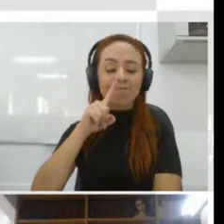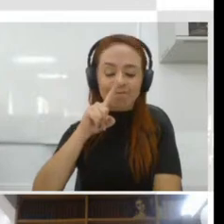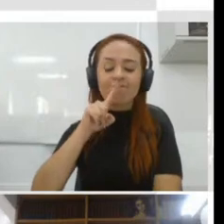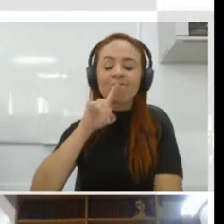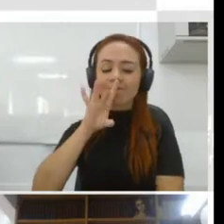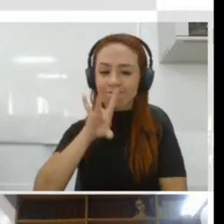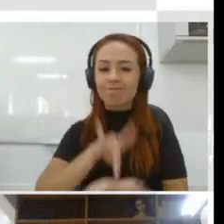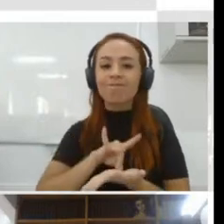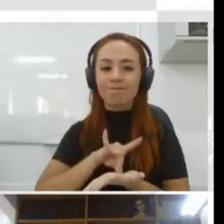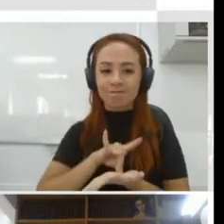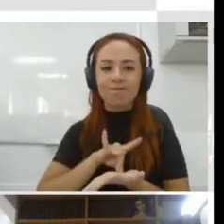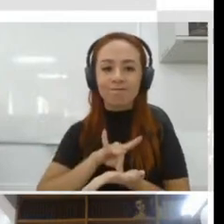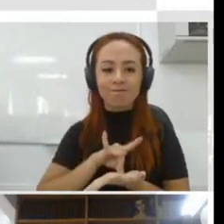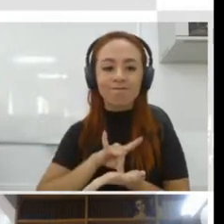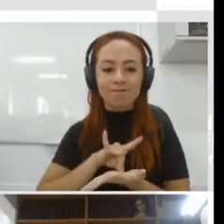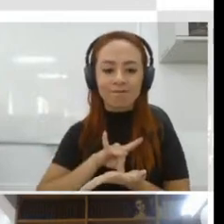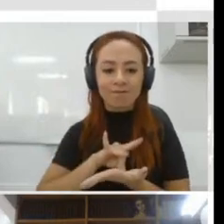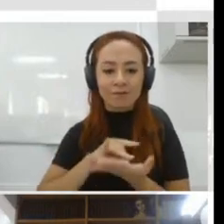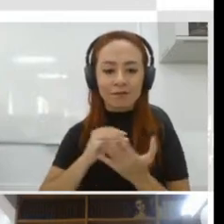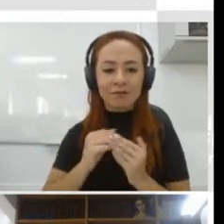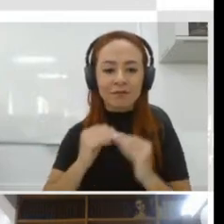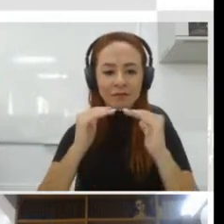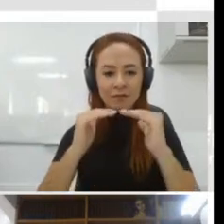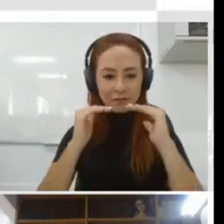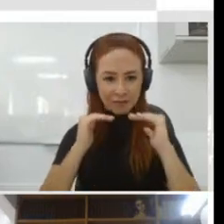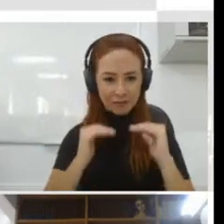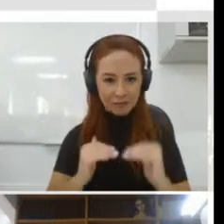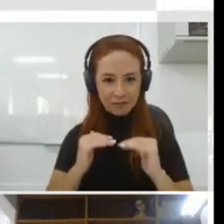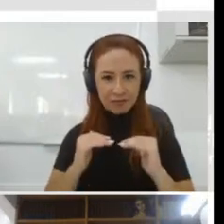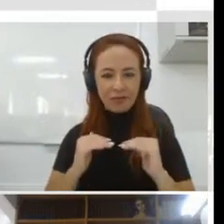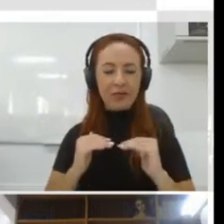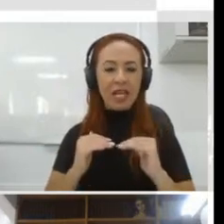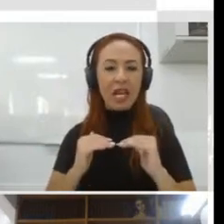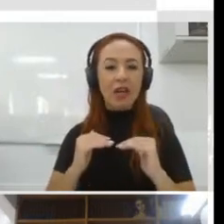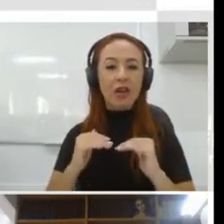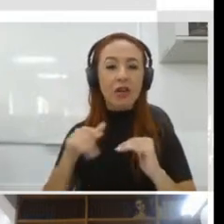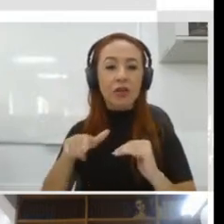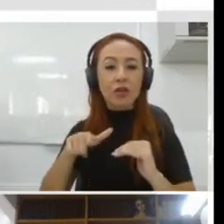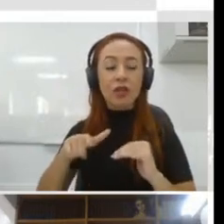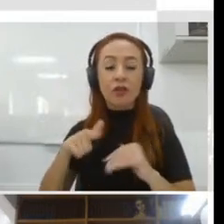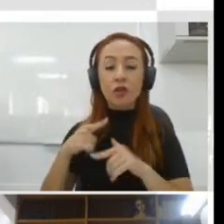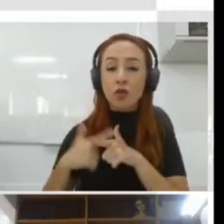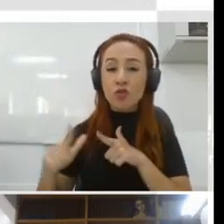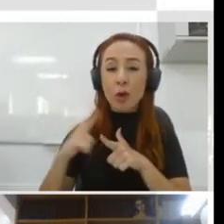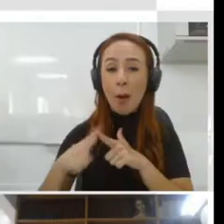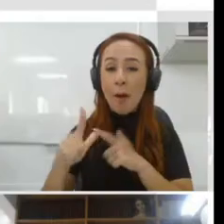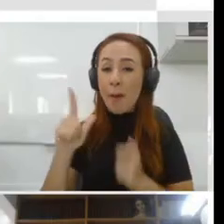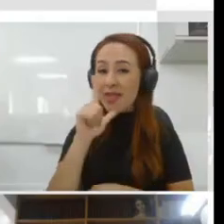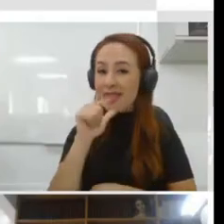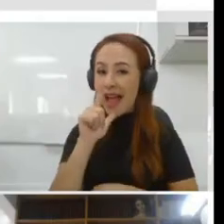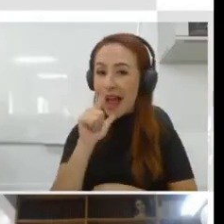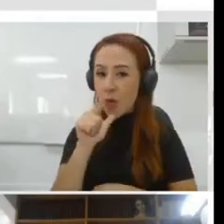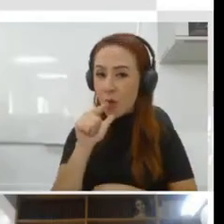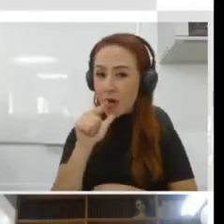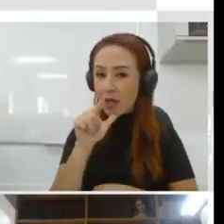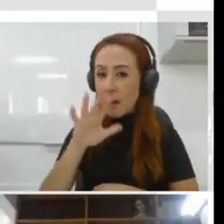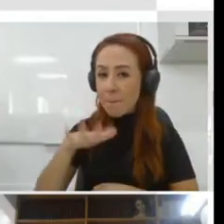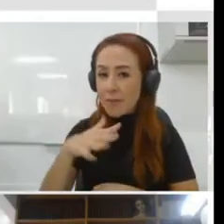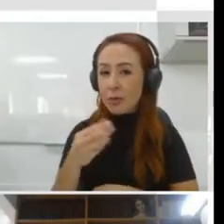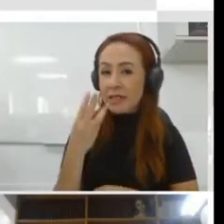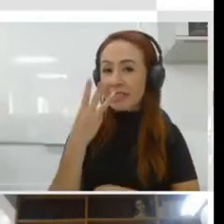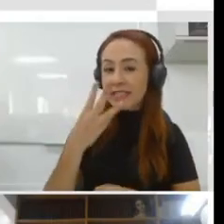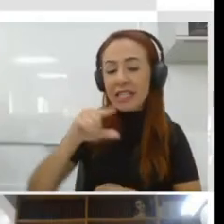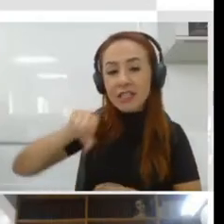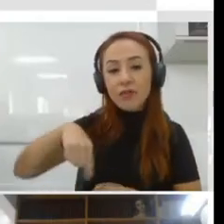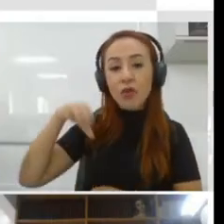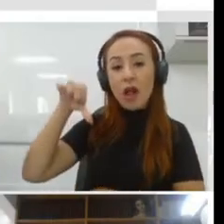Níveis de estresse hídrico, ou seja, de escassez de água, né, 3,9 bilhões de pessoas estarão